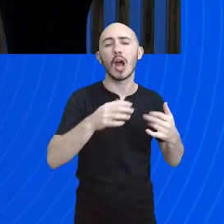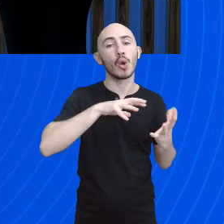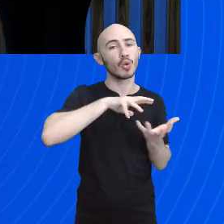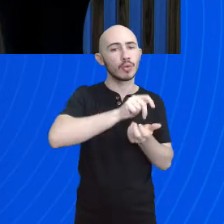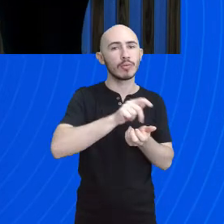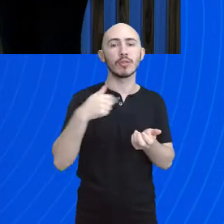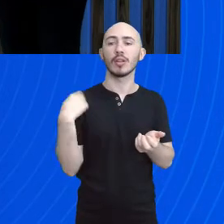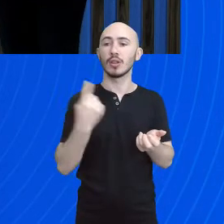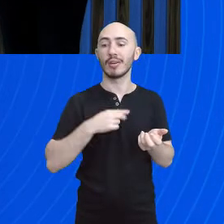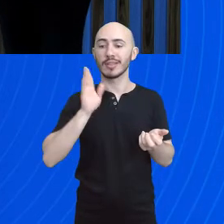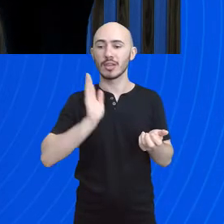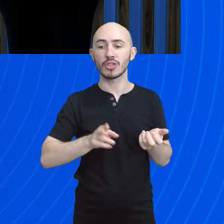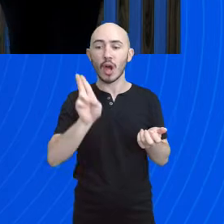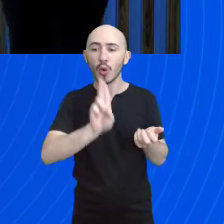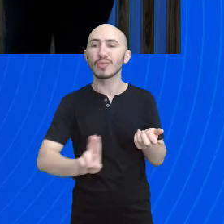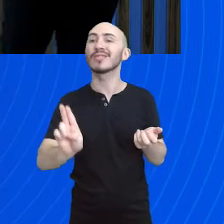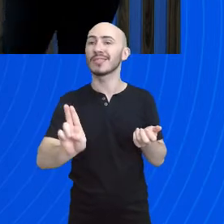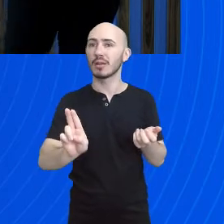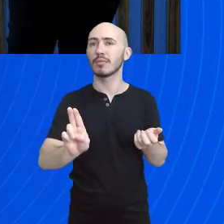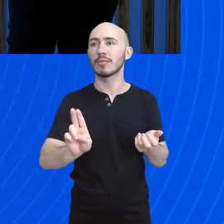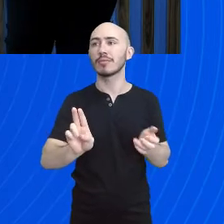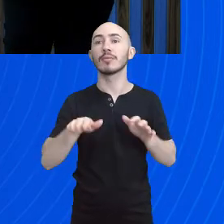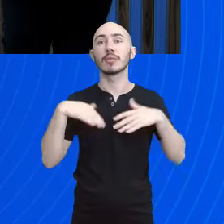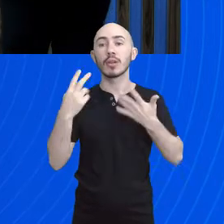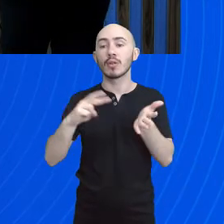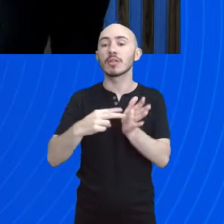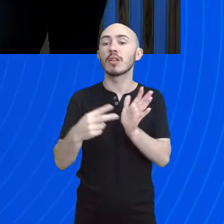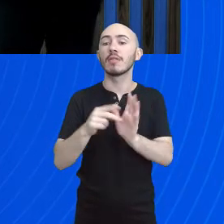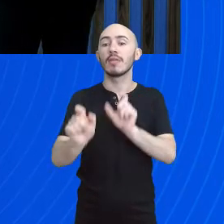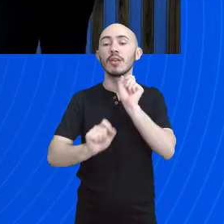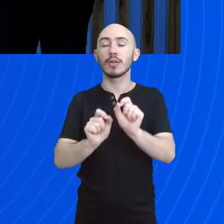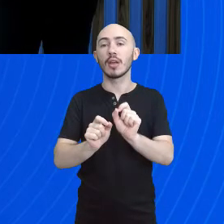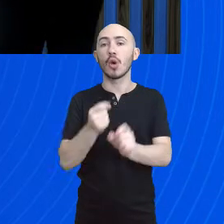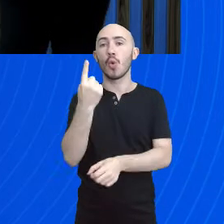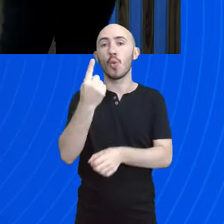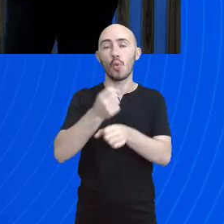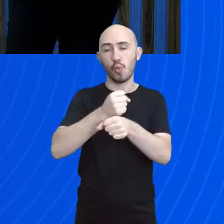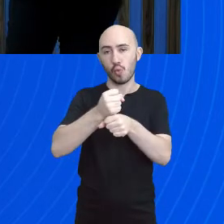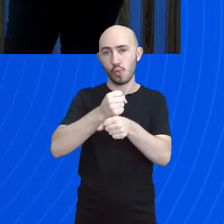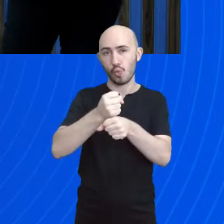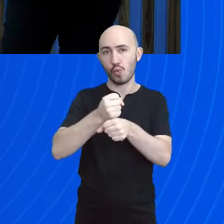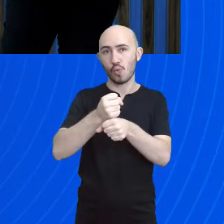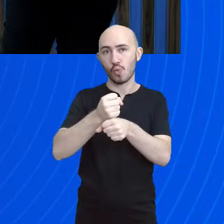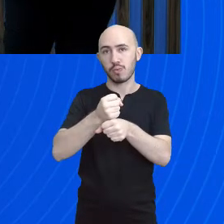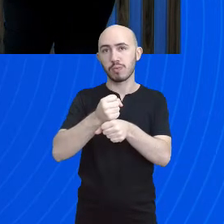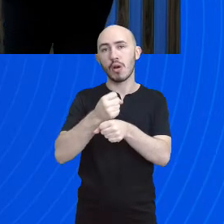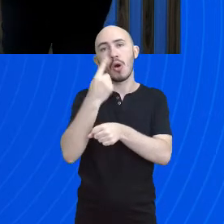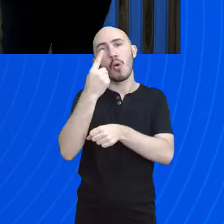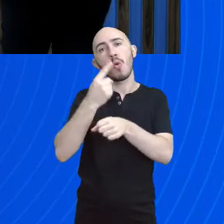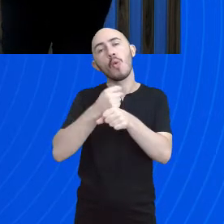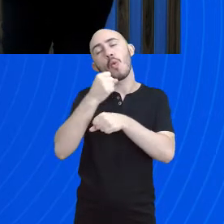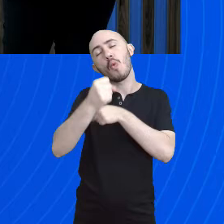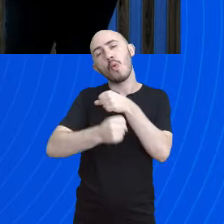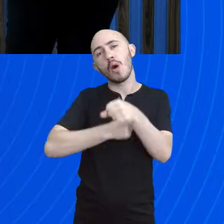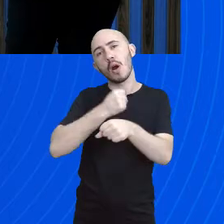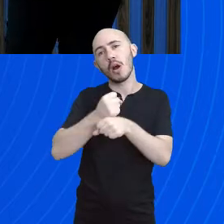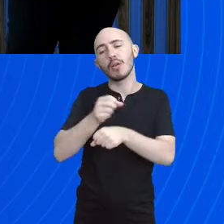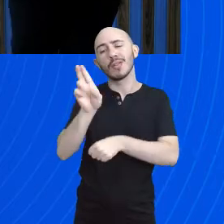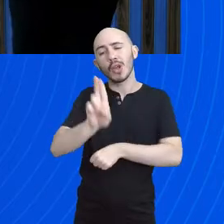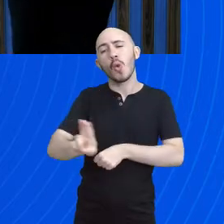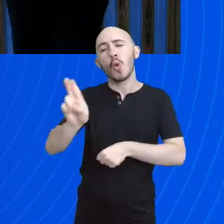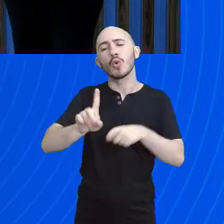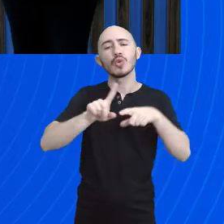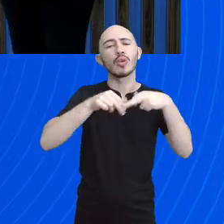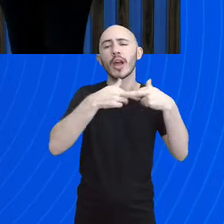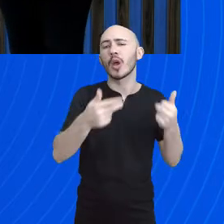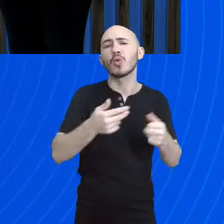quer dizer? Isso quer dizer que em um ano de consumo dos nossos